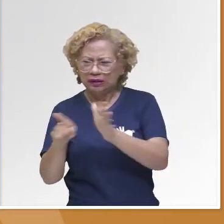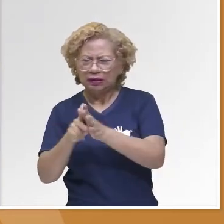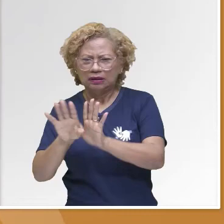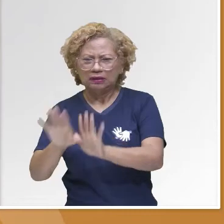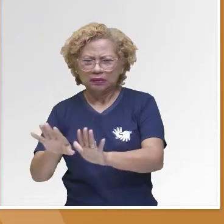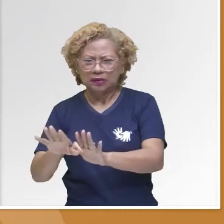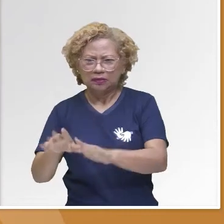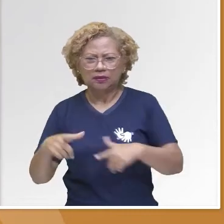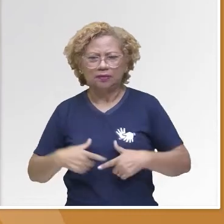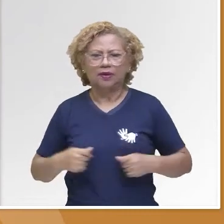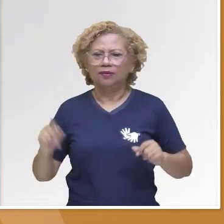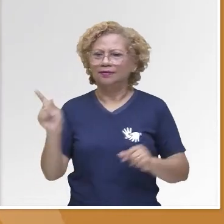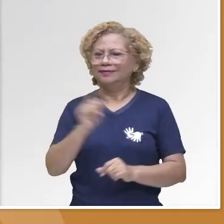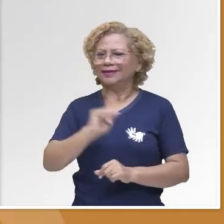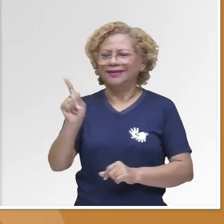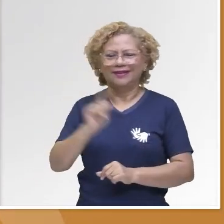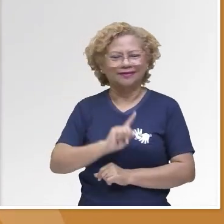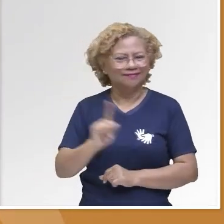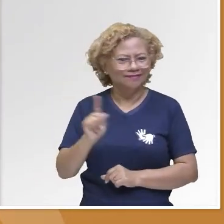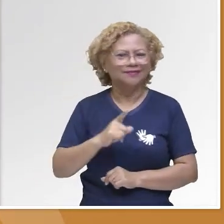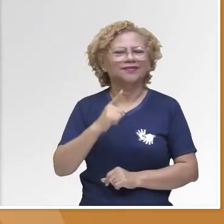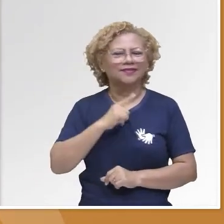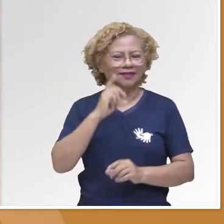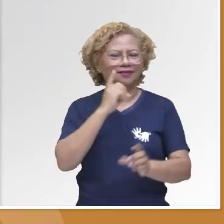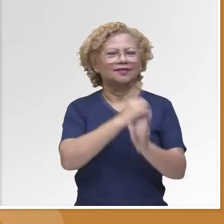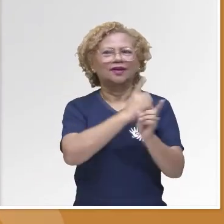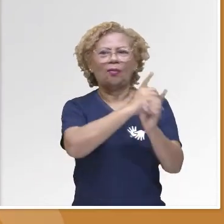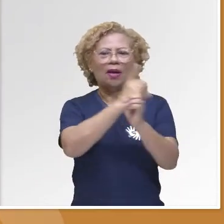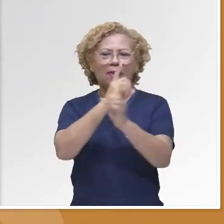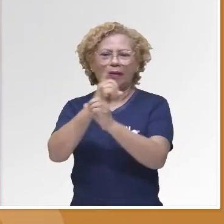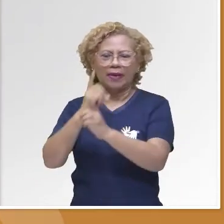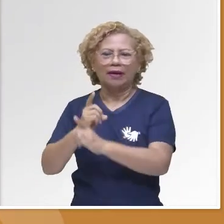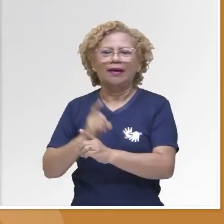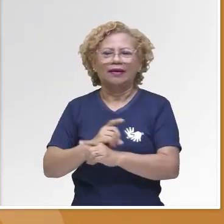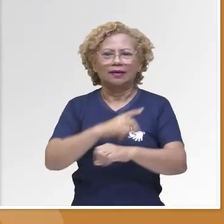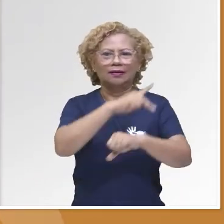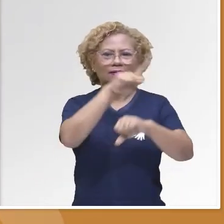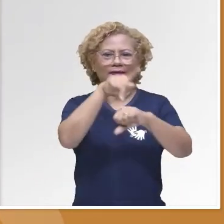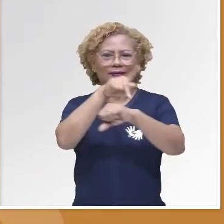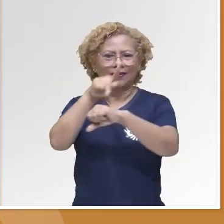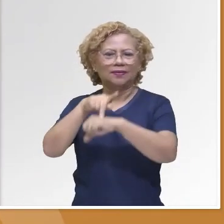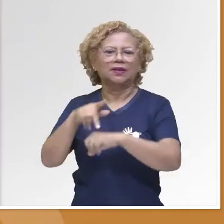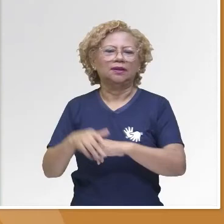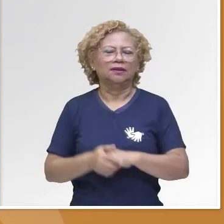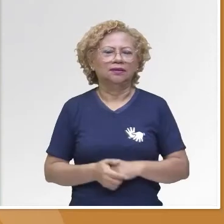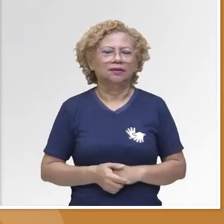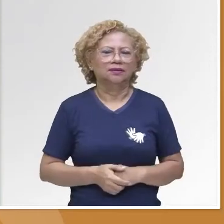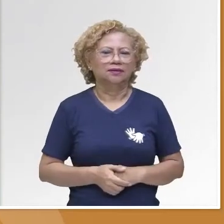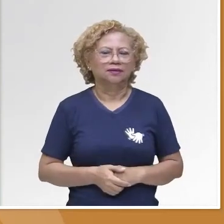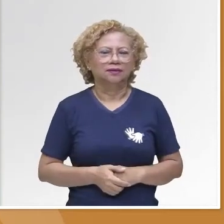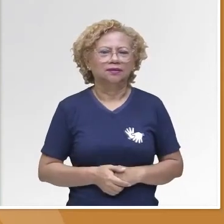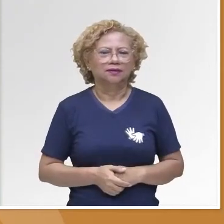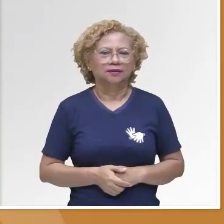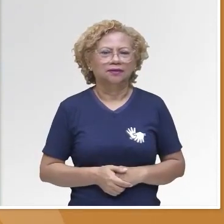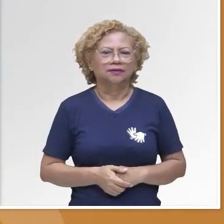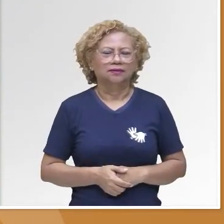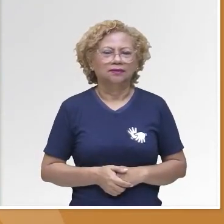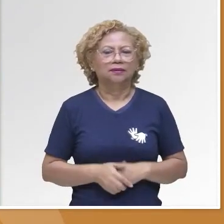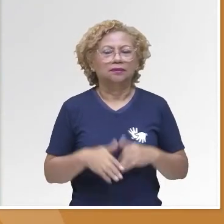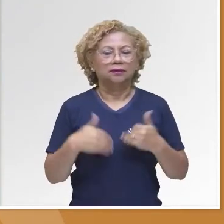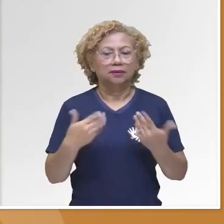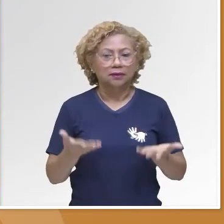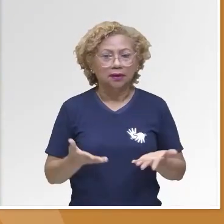Lembra que nós estudamos na aula de ontem que as indústrias elas têm os fatores locacionais, elas escolhem, né,